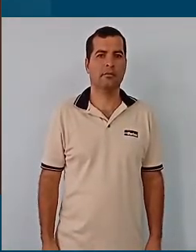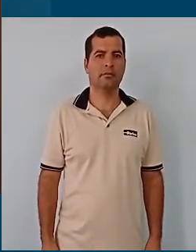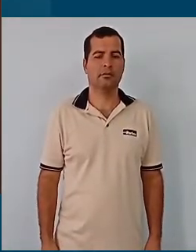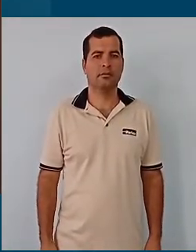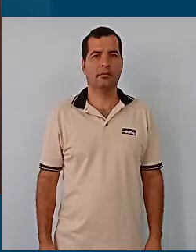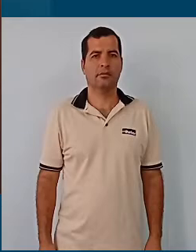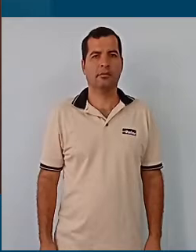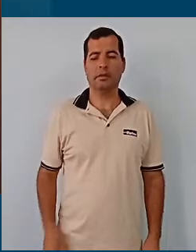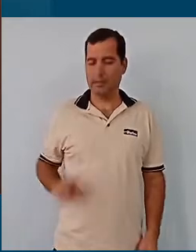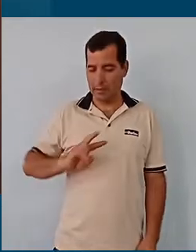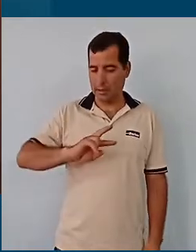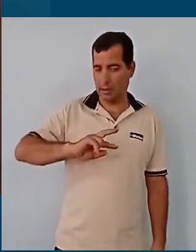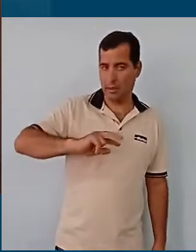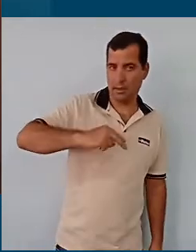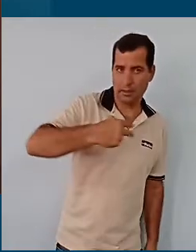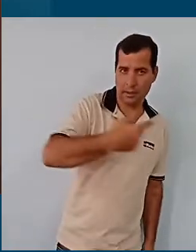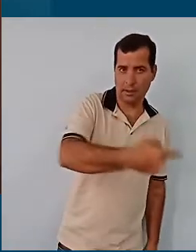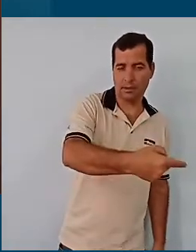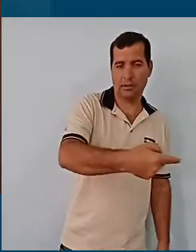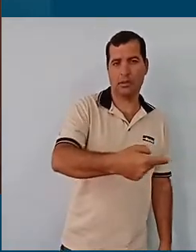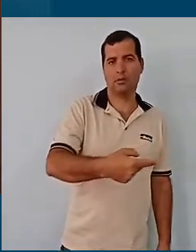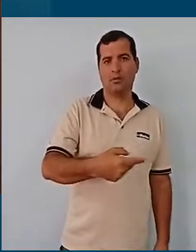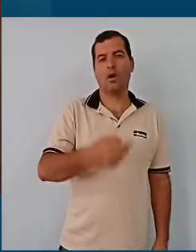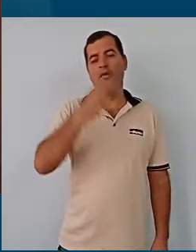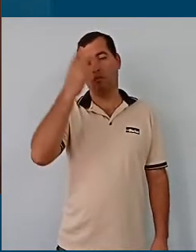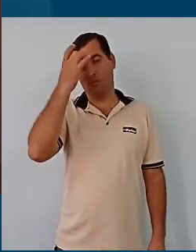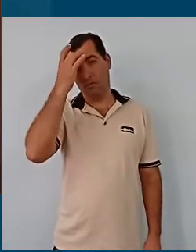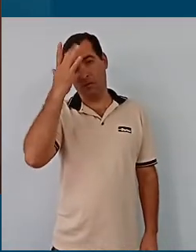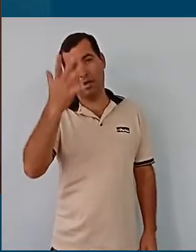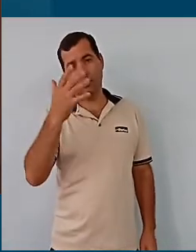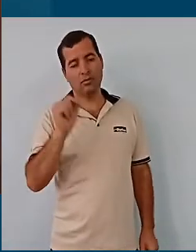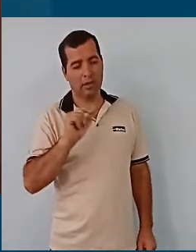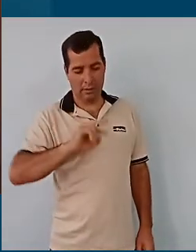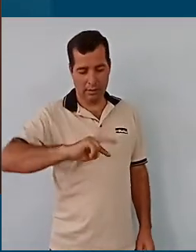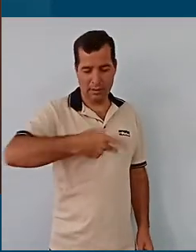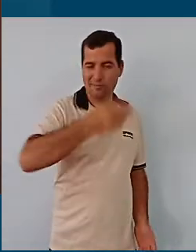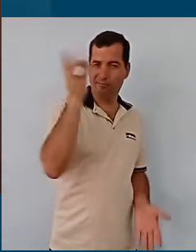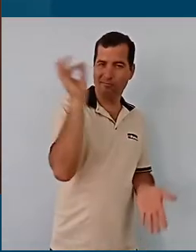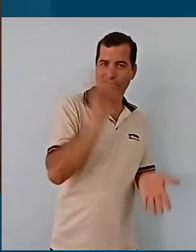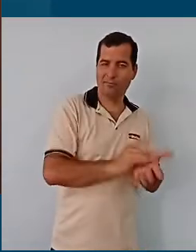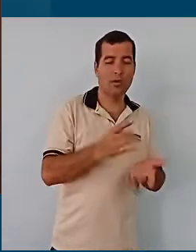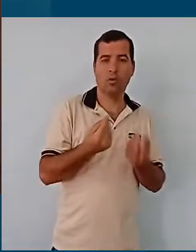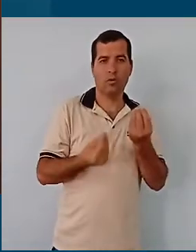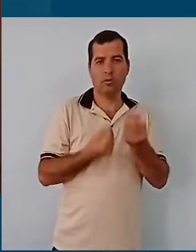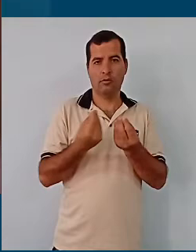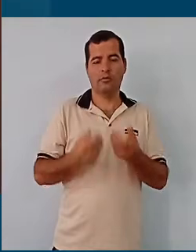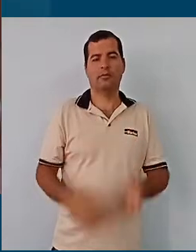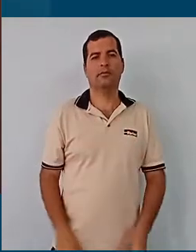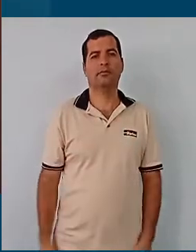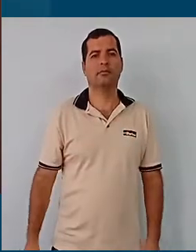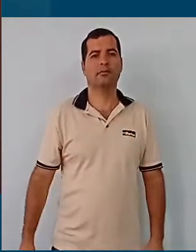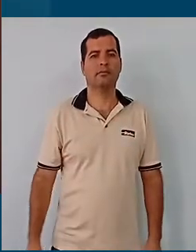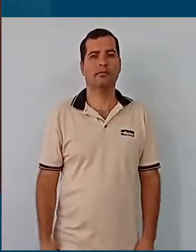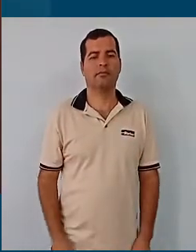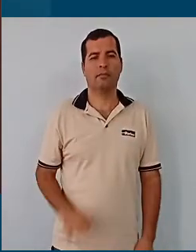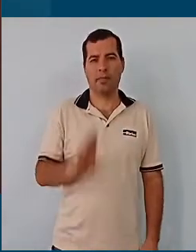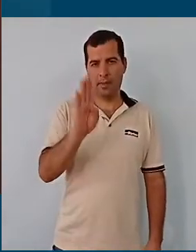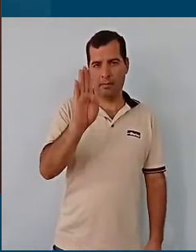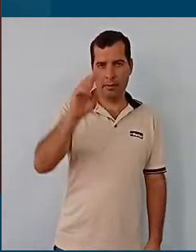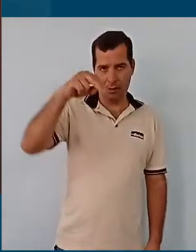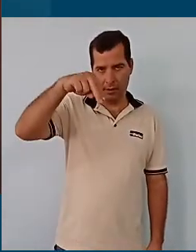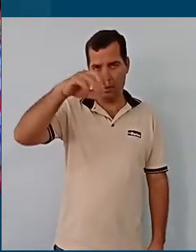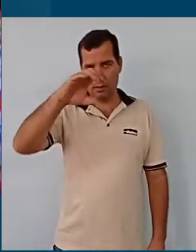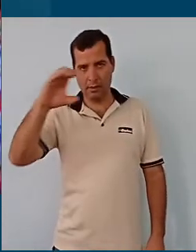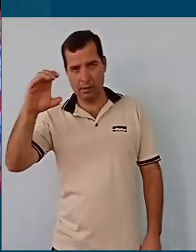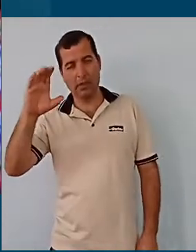A transição, o que facilita a transição na prática? Bom, a BNCC vai apontar